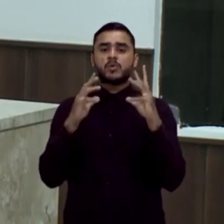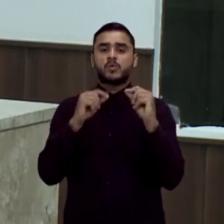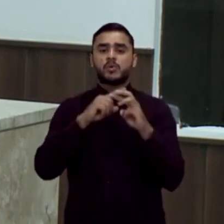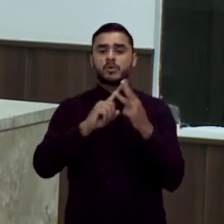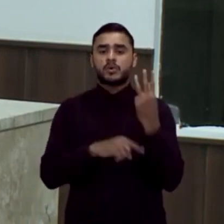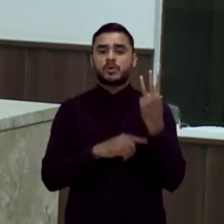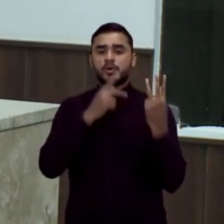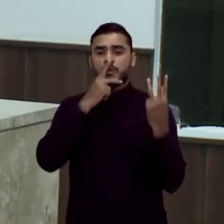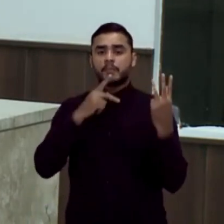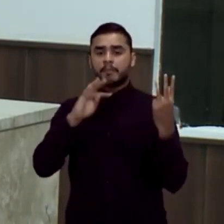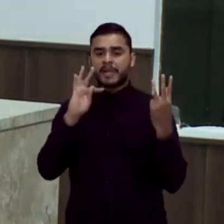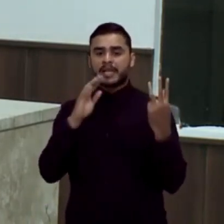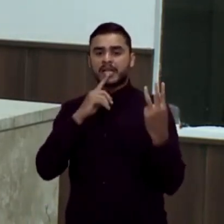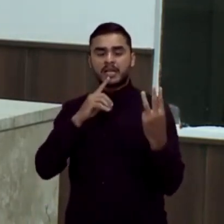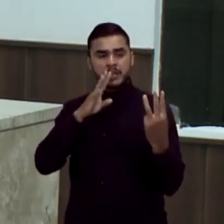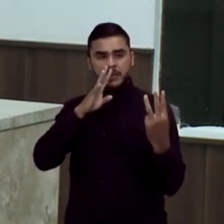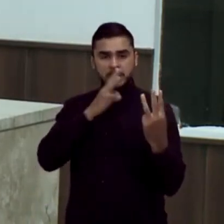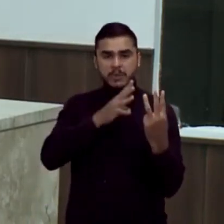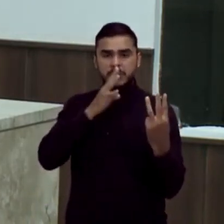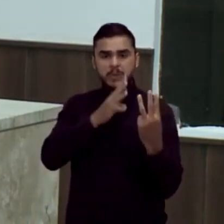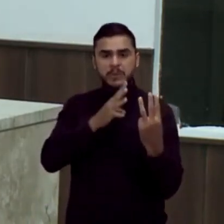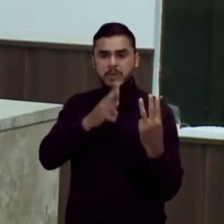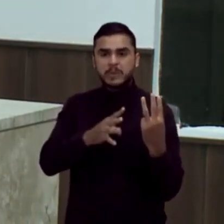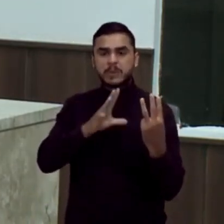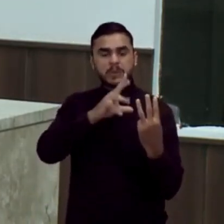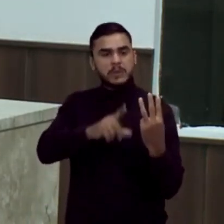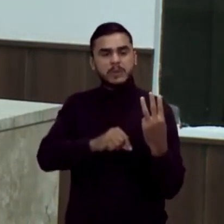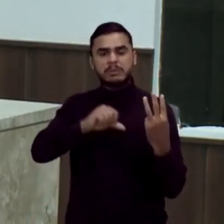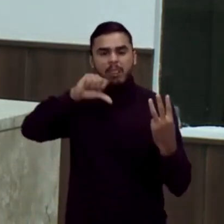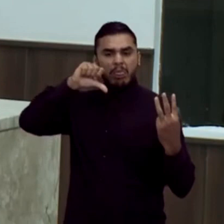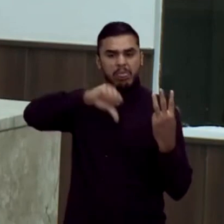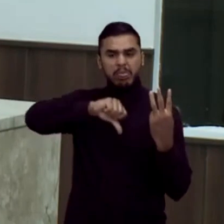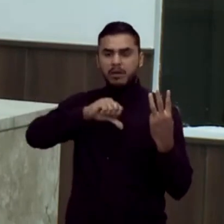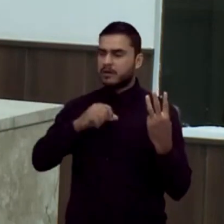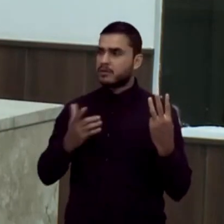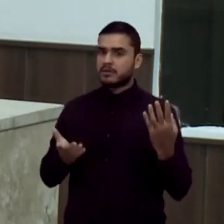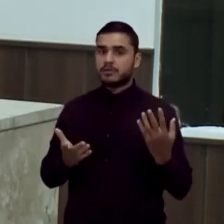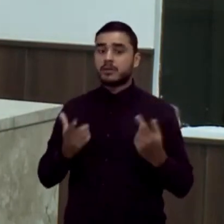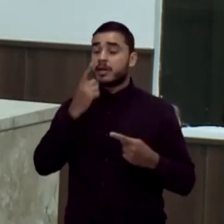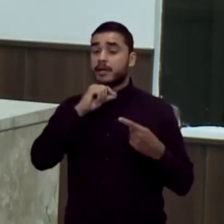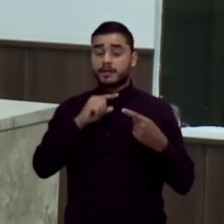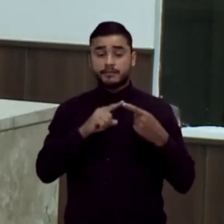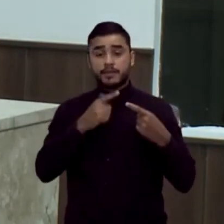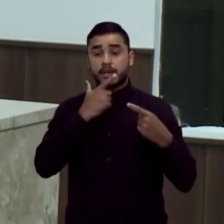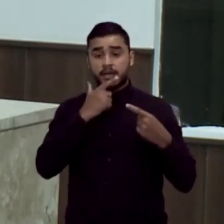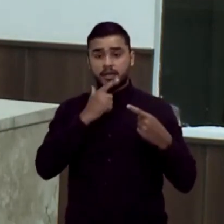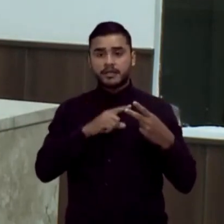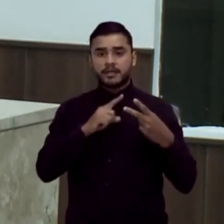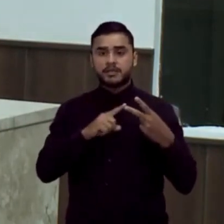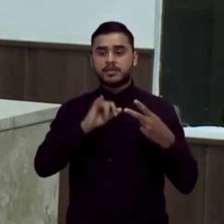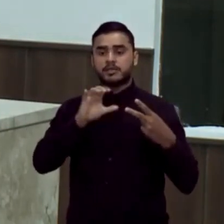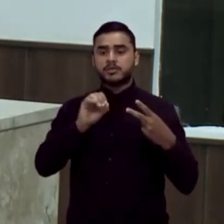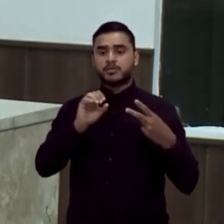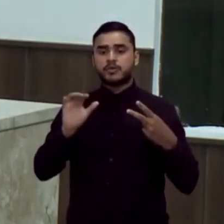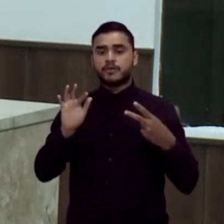deputadas do nosso partido. Três mulheres guerreiras, de luta: Larissa Gaspar, Jô